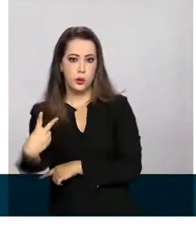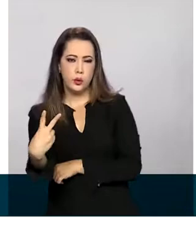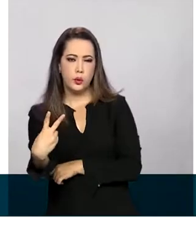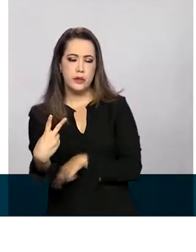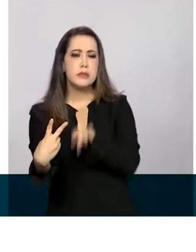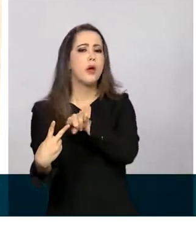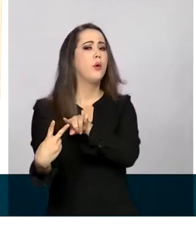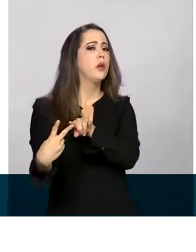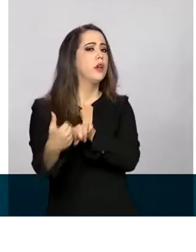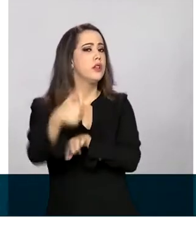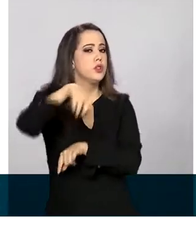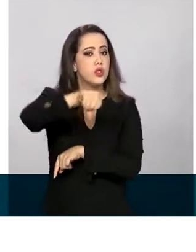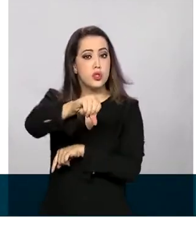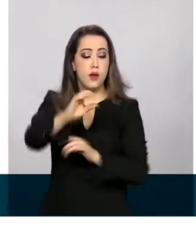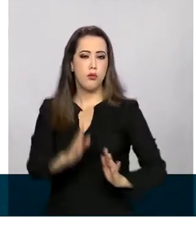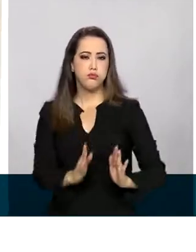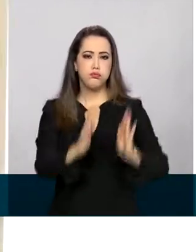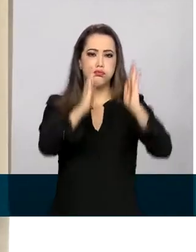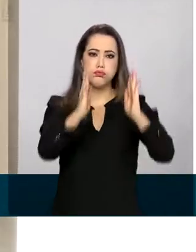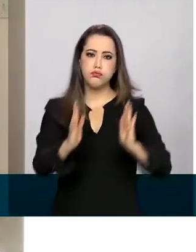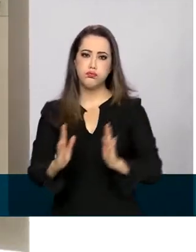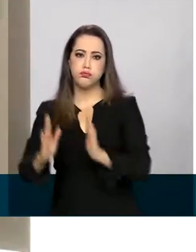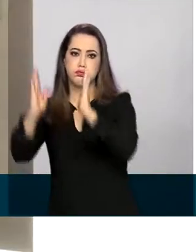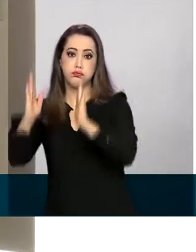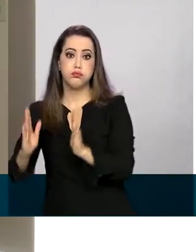em 19 blocos de apartamentos.